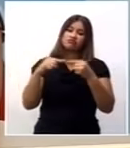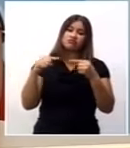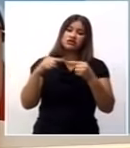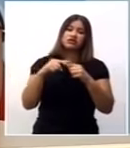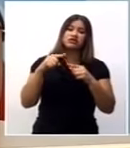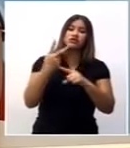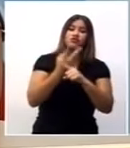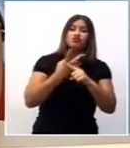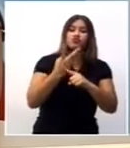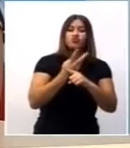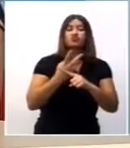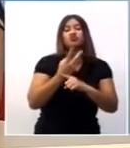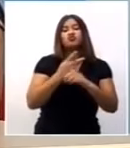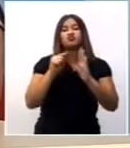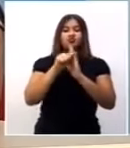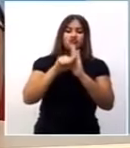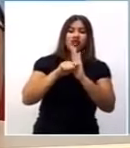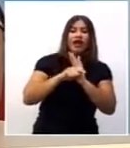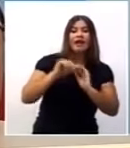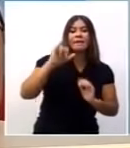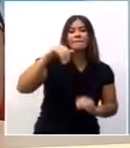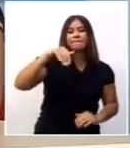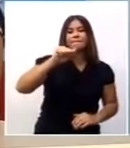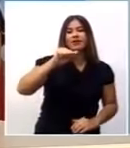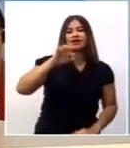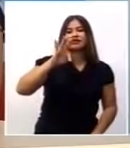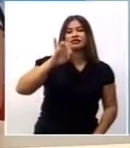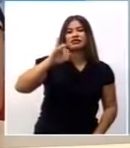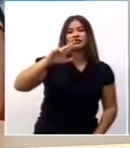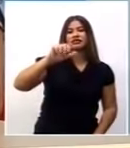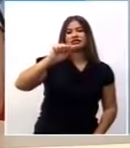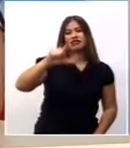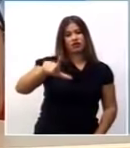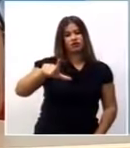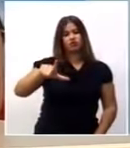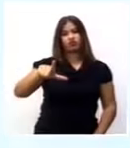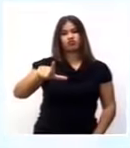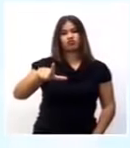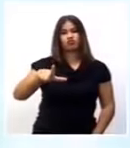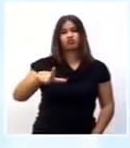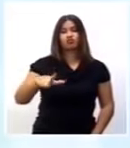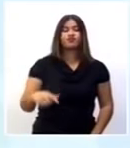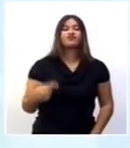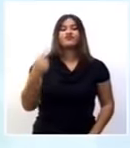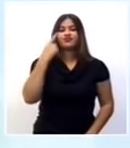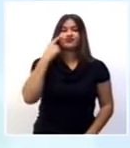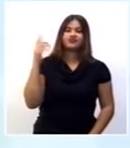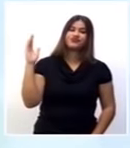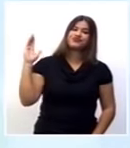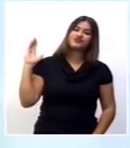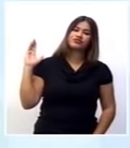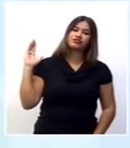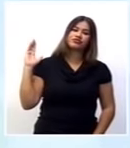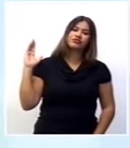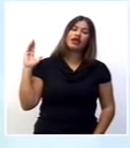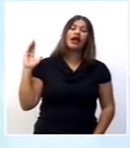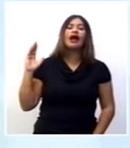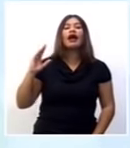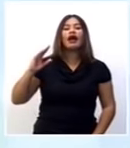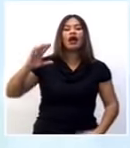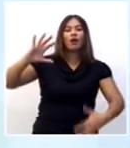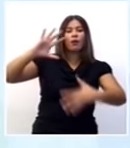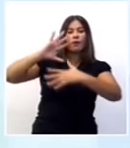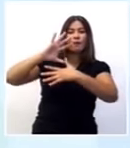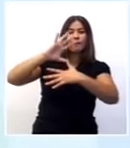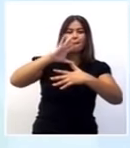imaterial. Nós aqui classificamos, isso daqui, alunos, é um mapa mental. Não sei se o professor de vocês já chegou a trabalhar